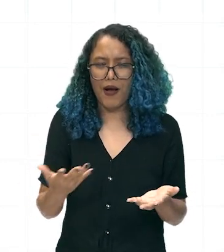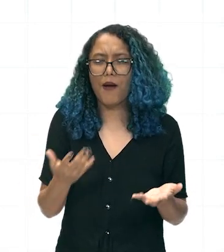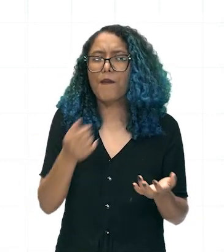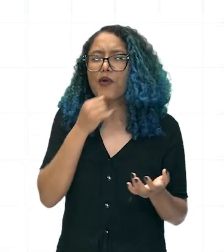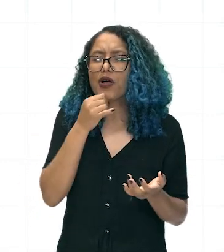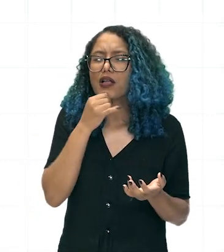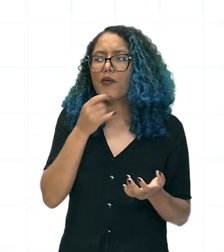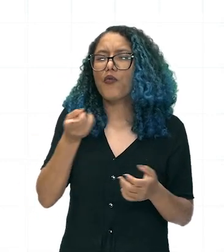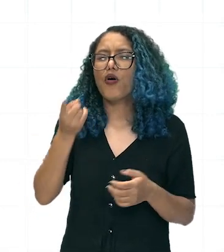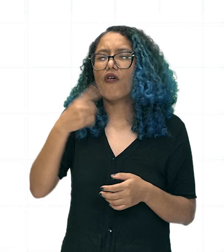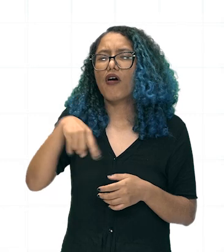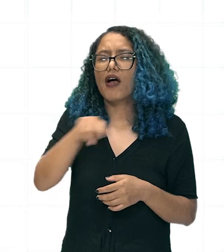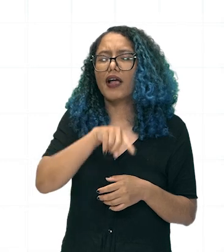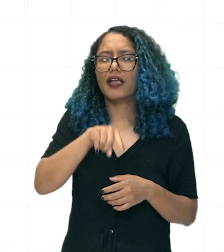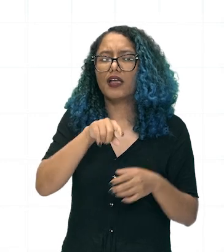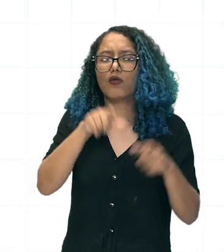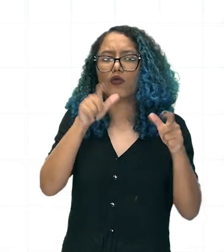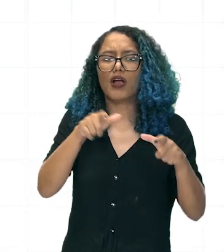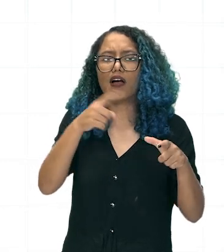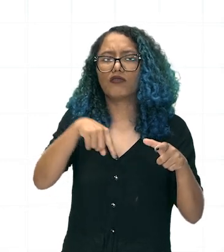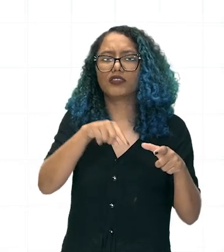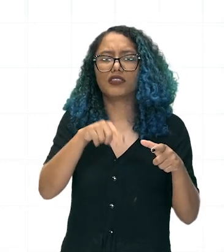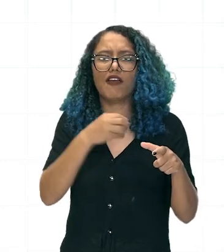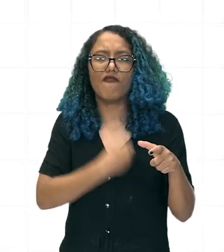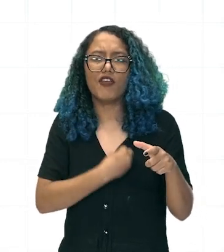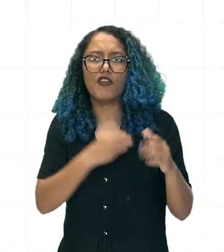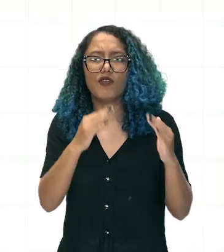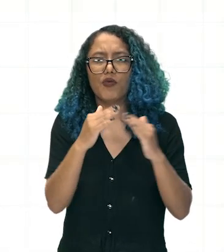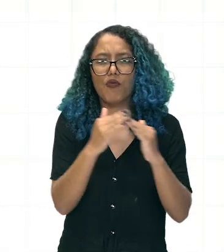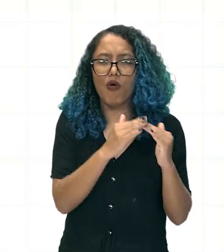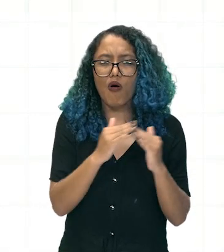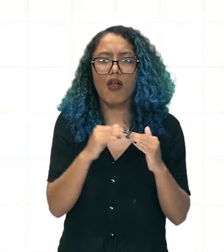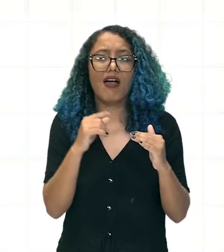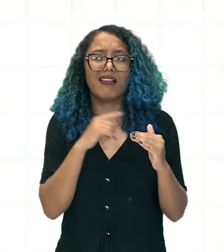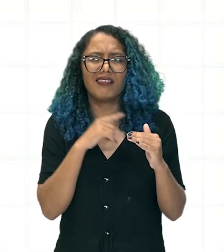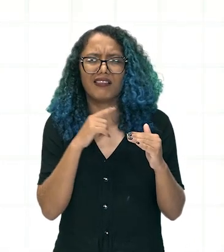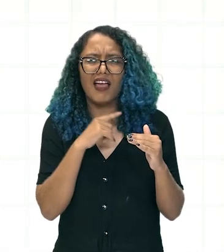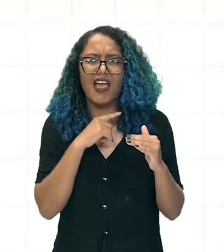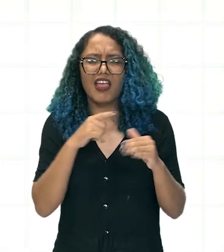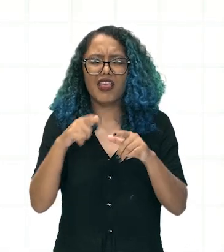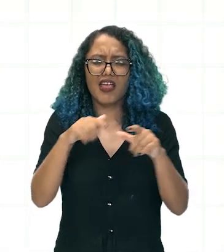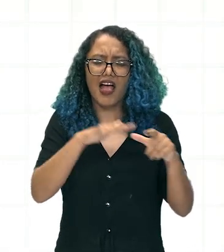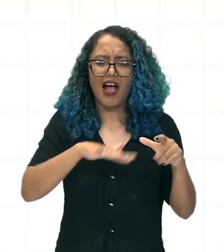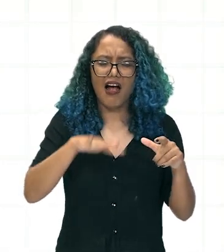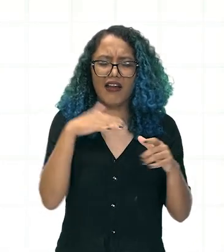você tem áreas que são desmatadas ao